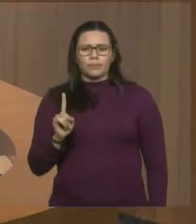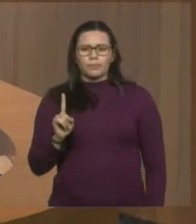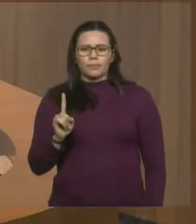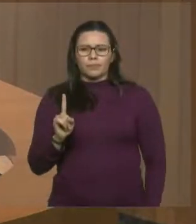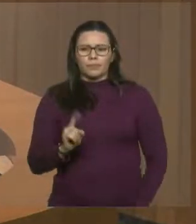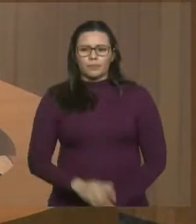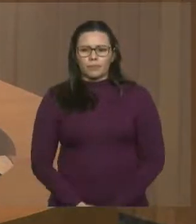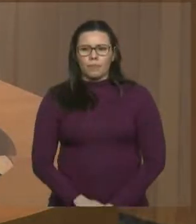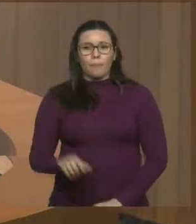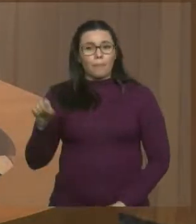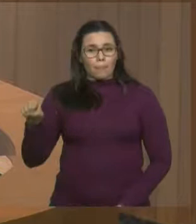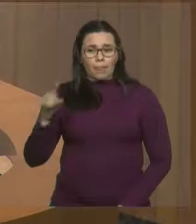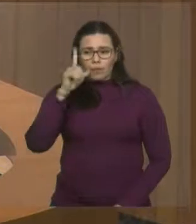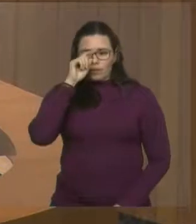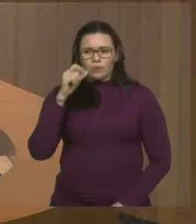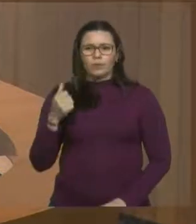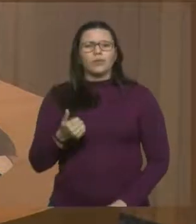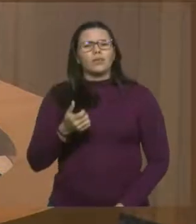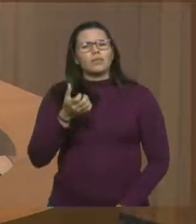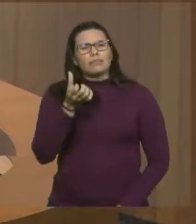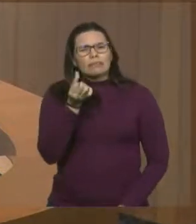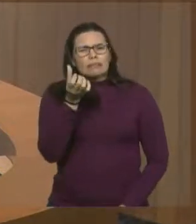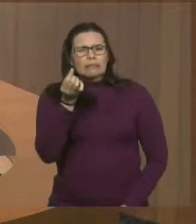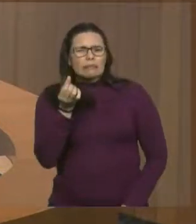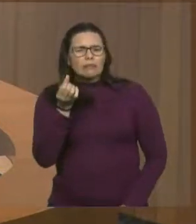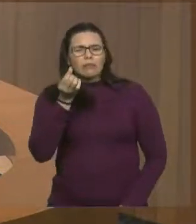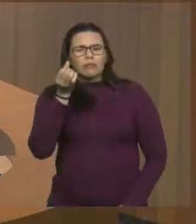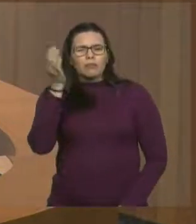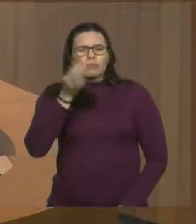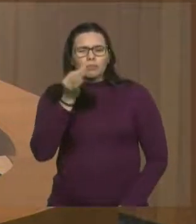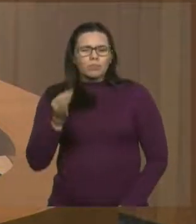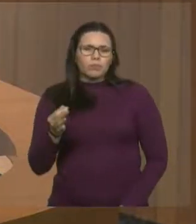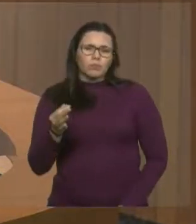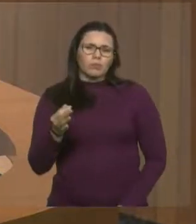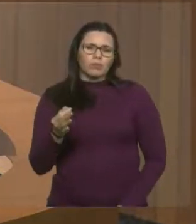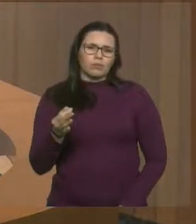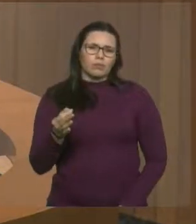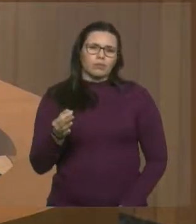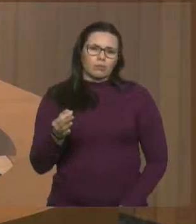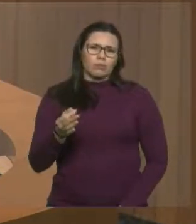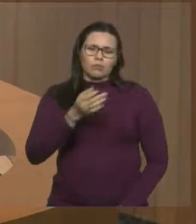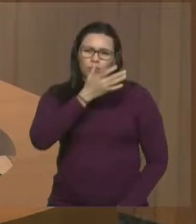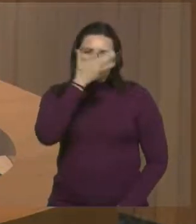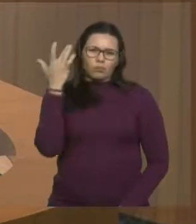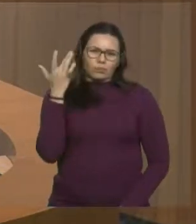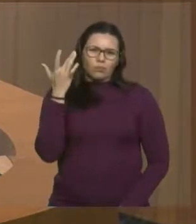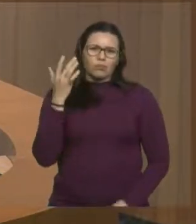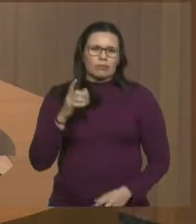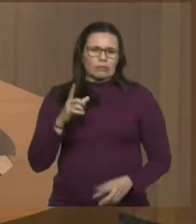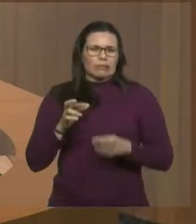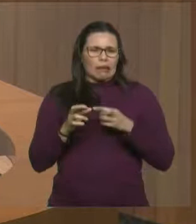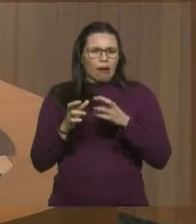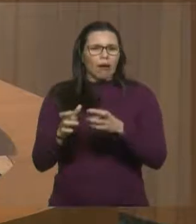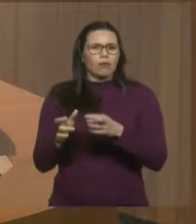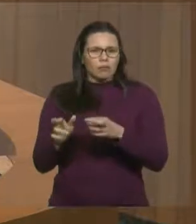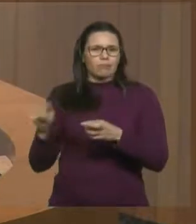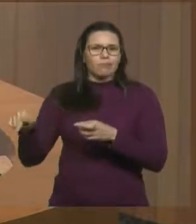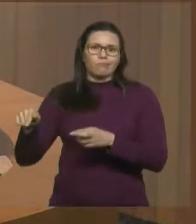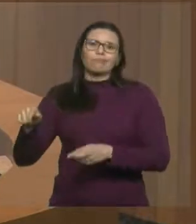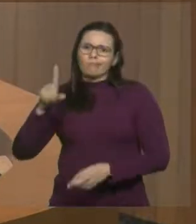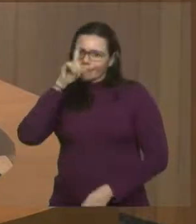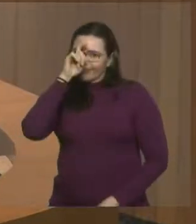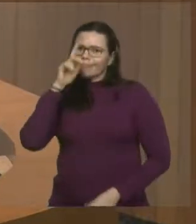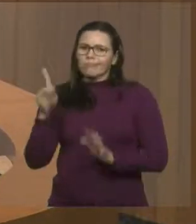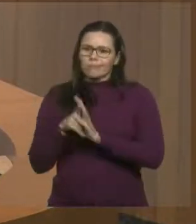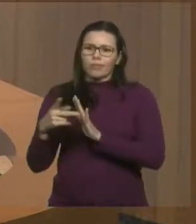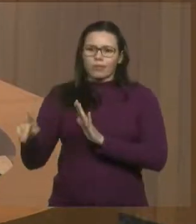básicos? O Aldenor Abelo atende 60% dos pacientes oncológicos do Maranhão. 90% do atendimento do Aldenor Abelo é feito